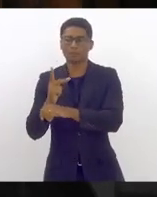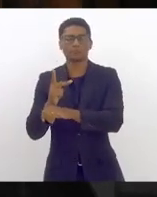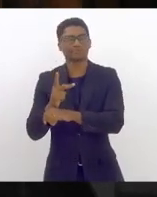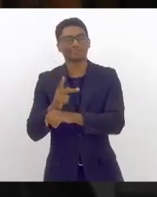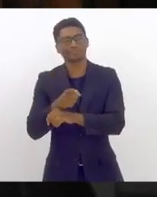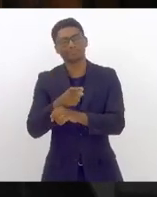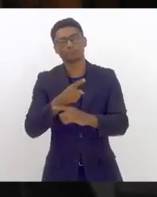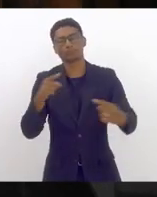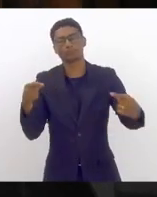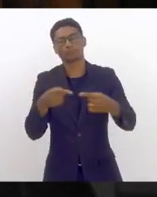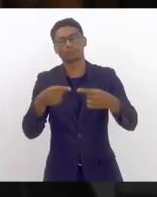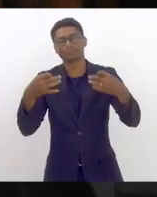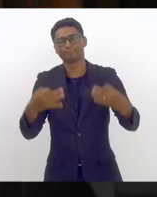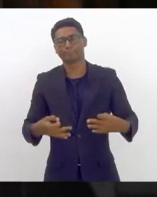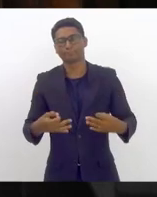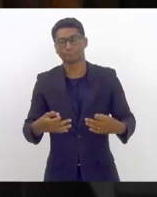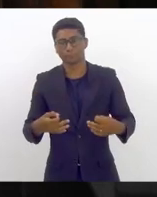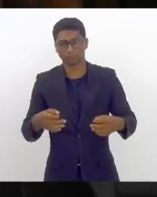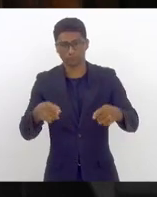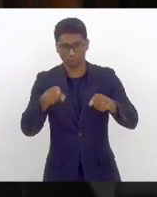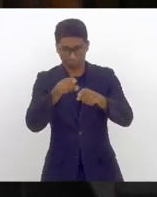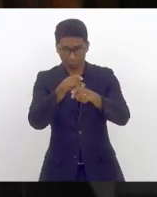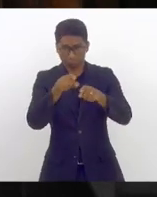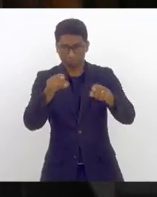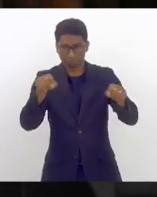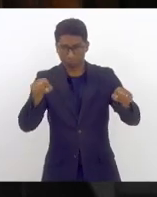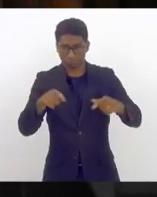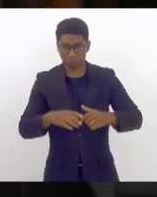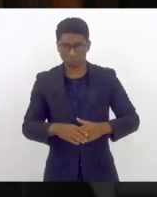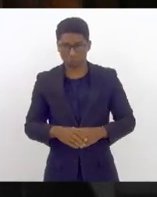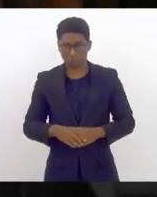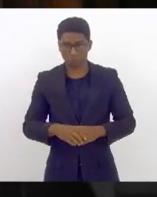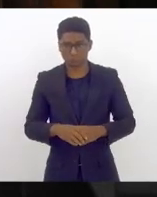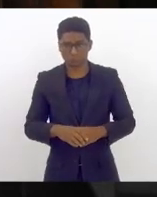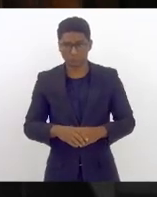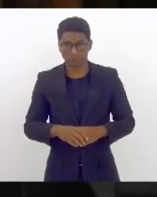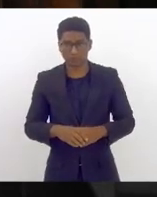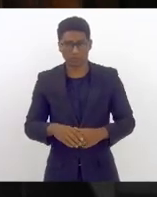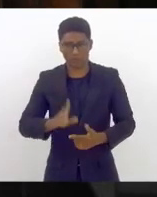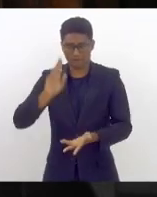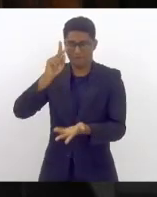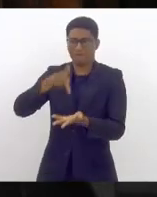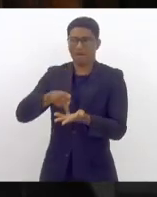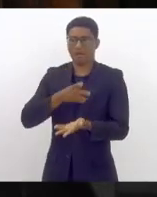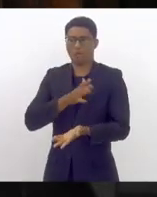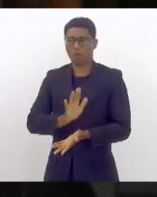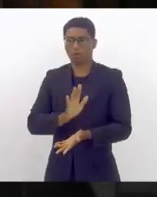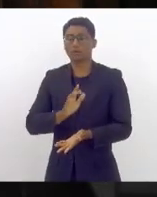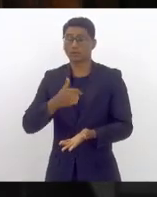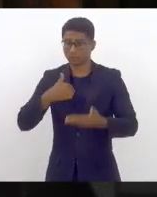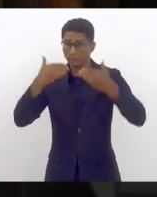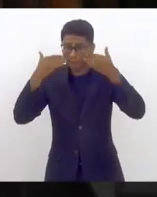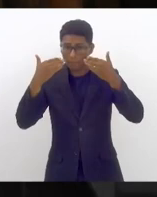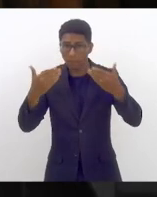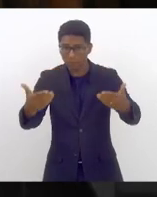merecem receber. Então, para aqueles que têm ojeriza da verdade Eu mostro aqui, deputado